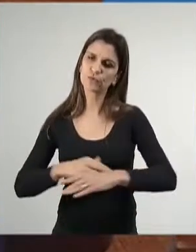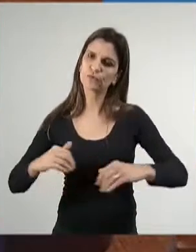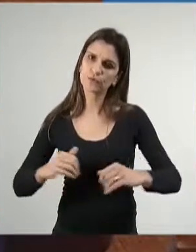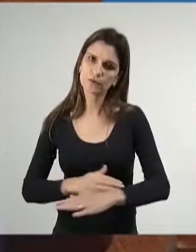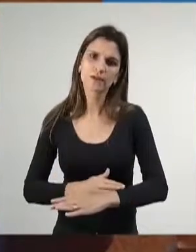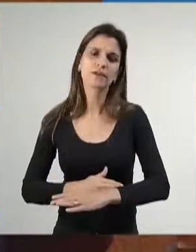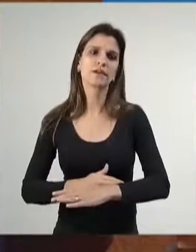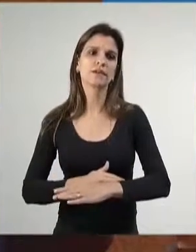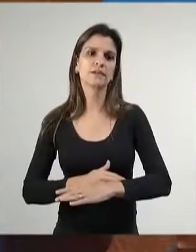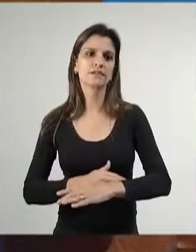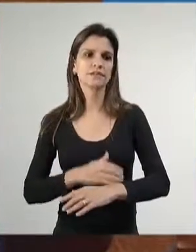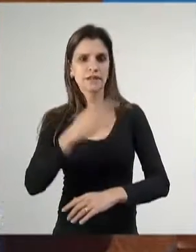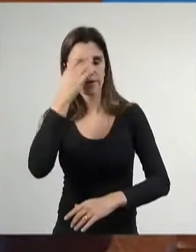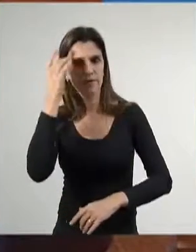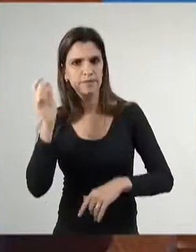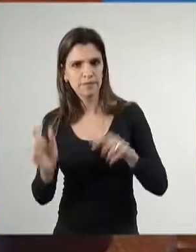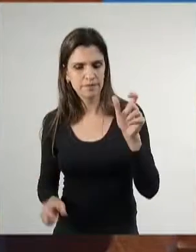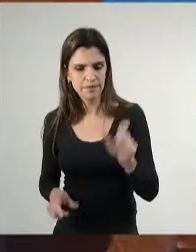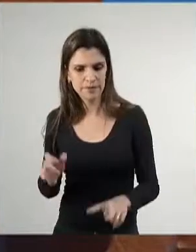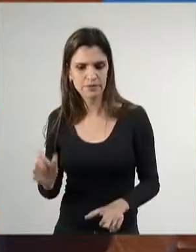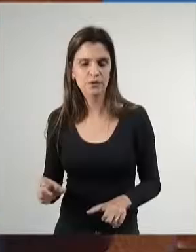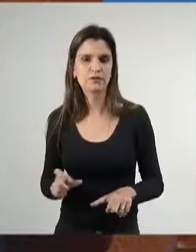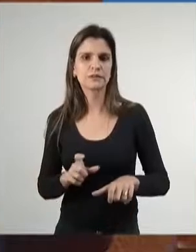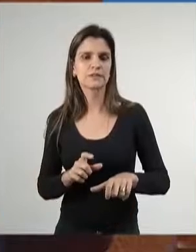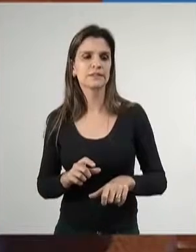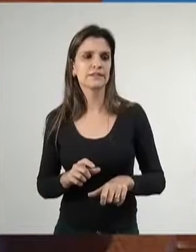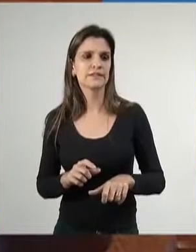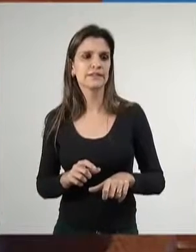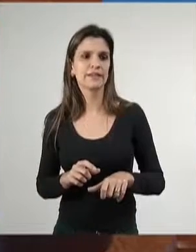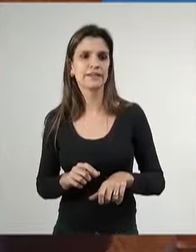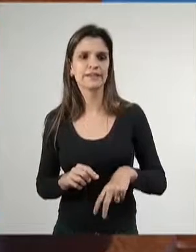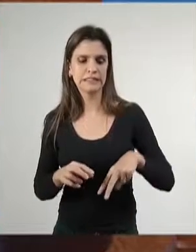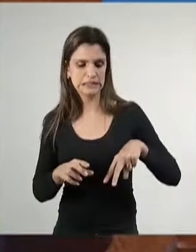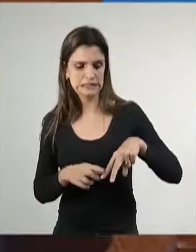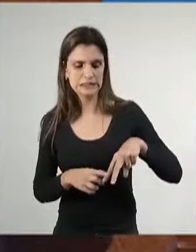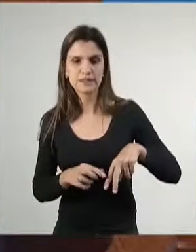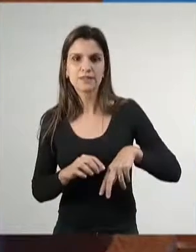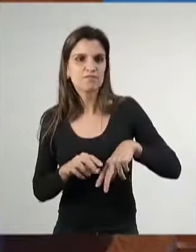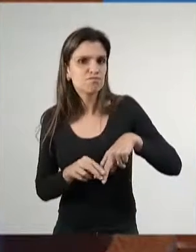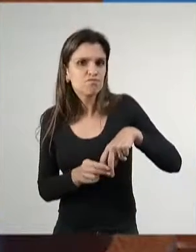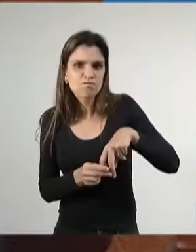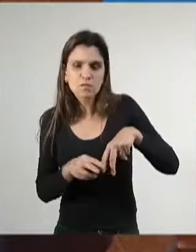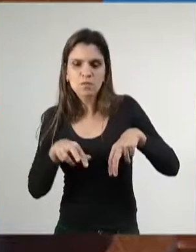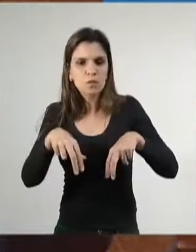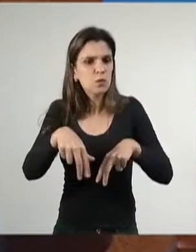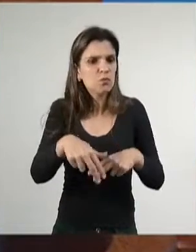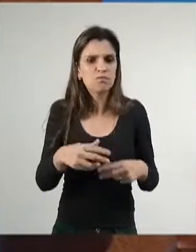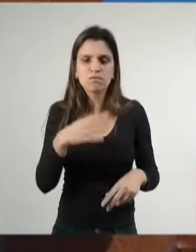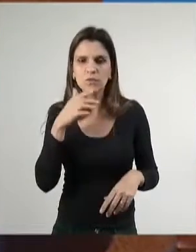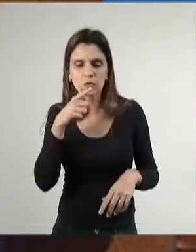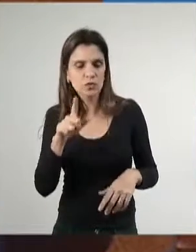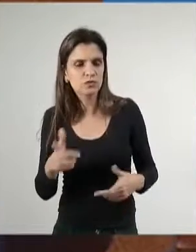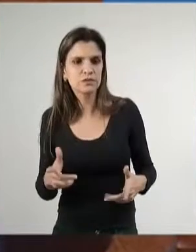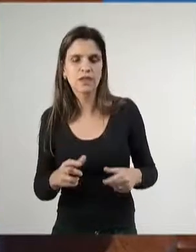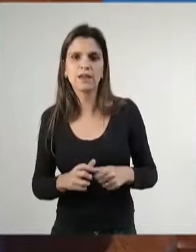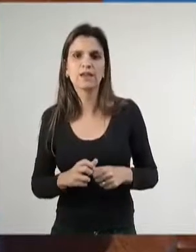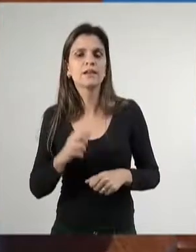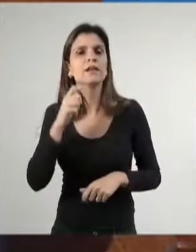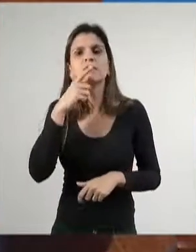com sequelas irreversíveis, de pessoas que hoje não podem mais exercer o seu